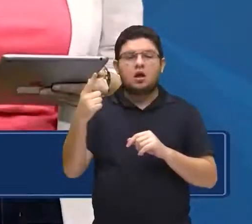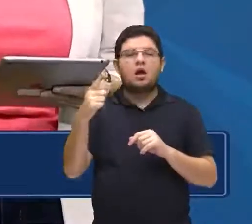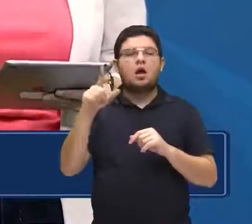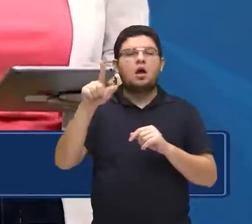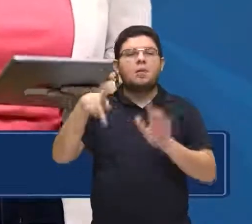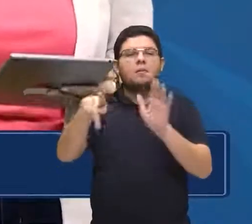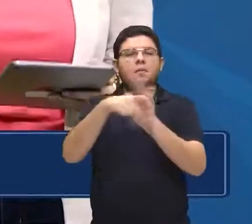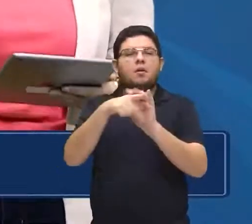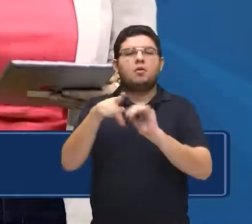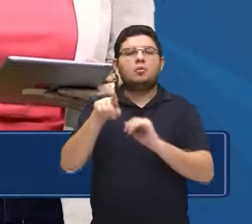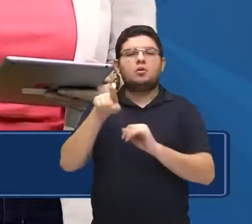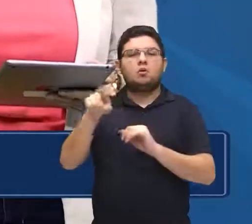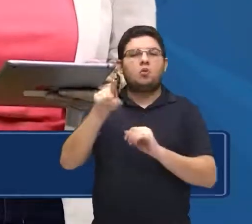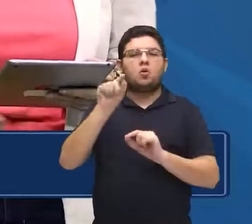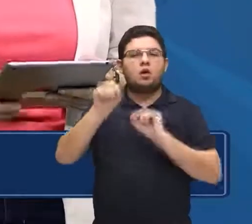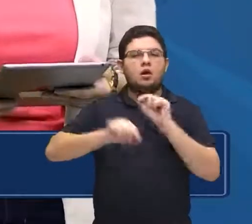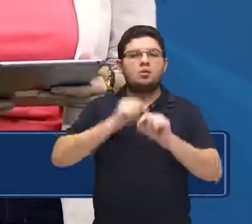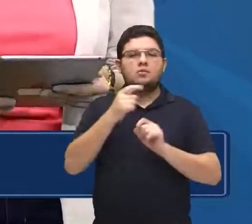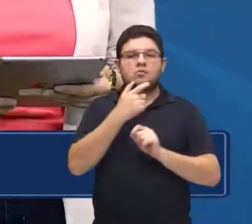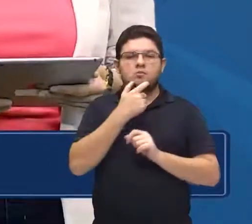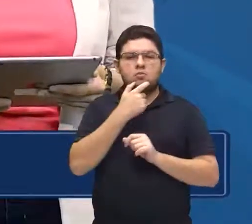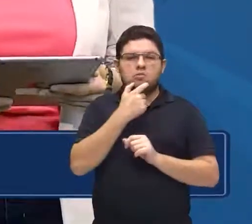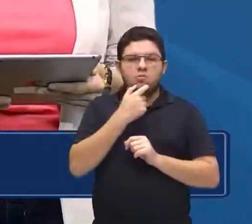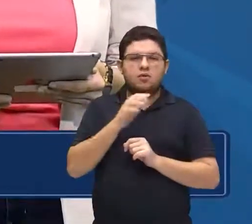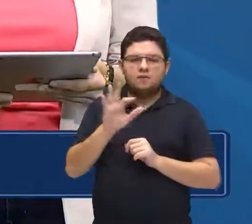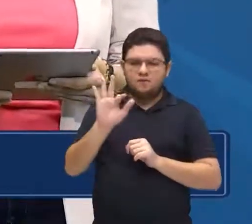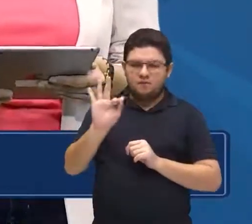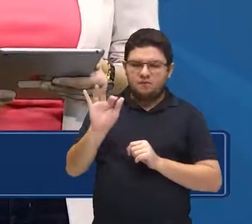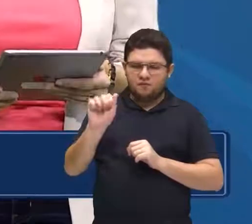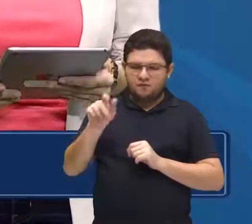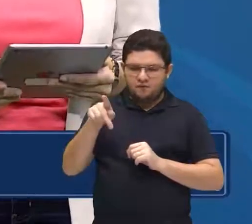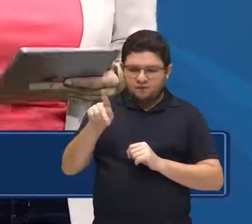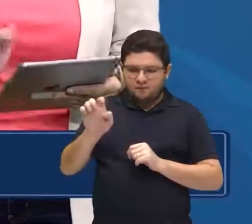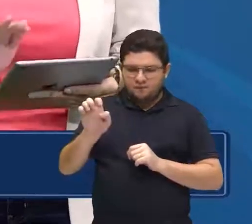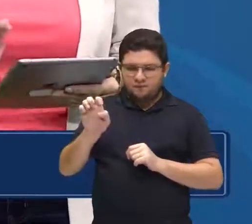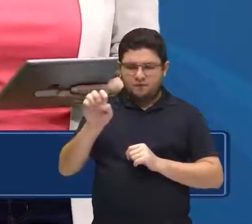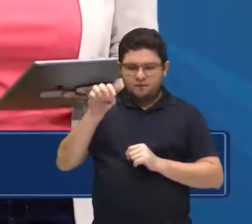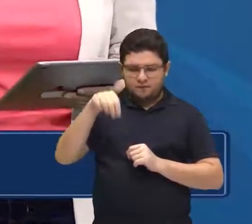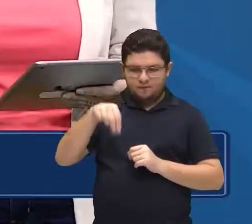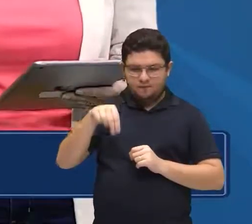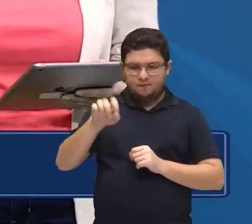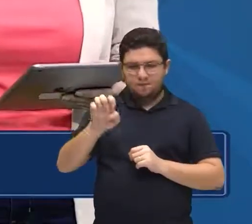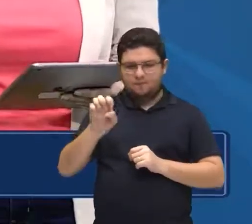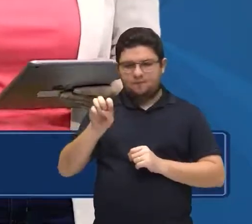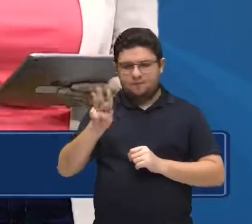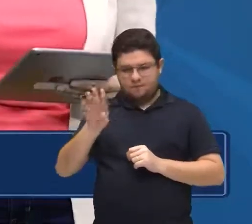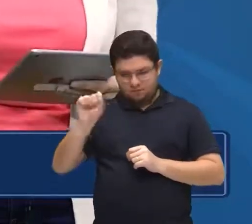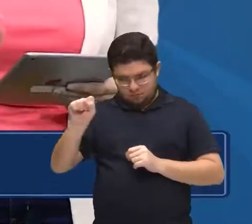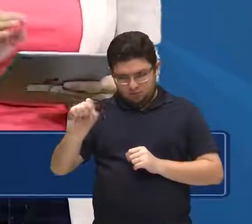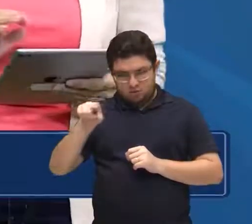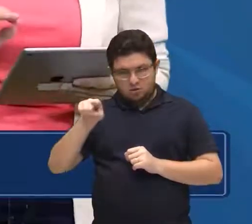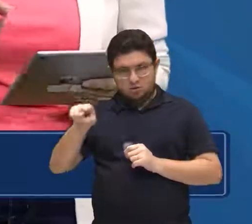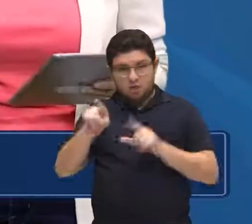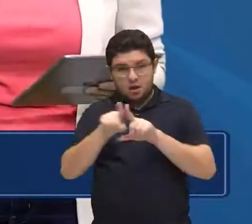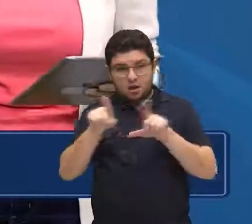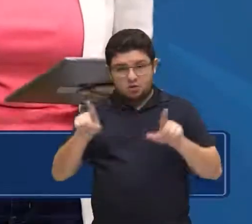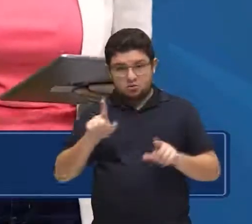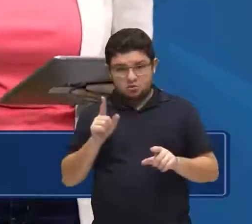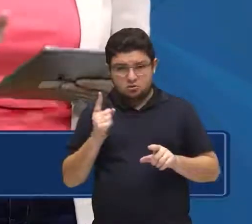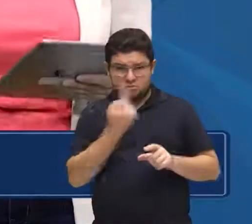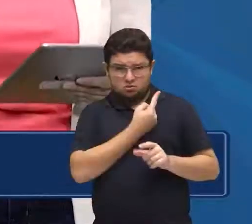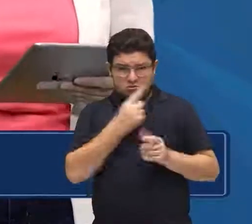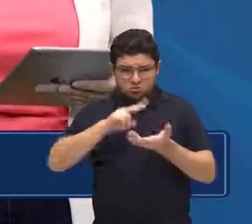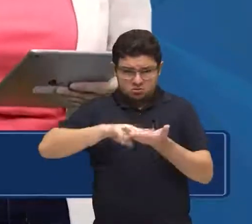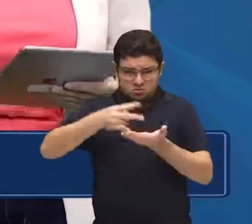língua inglesa, mas que a gente usa com muita naturalidade no português. Notícias falsas seria basicamente uma